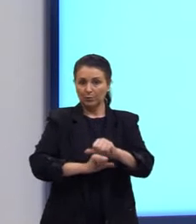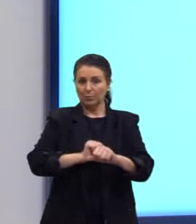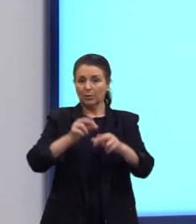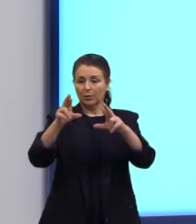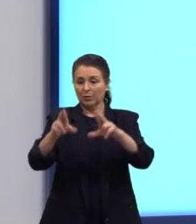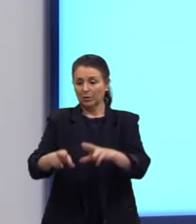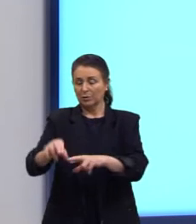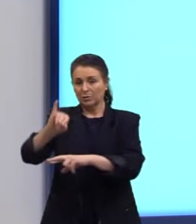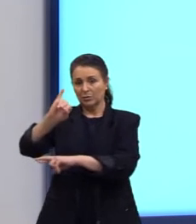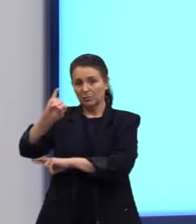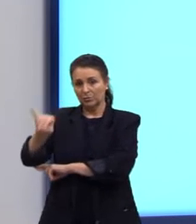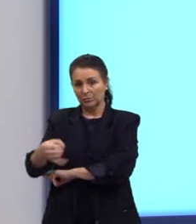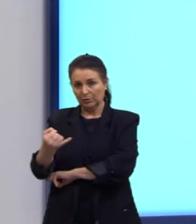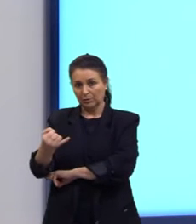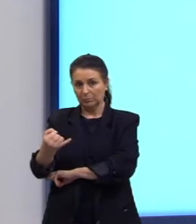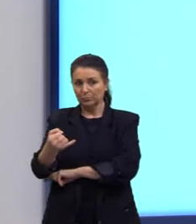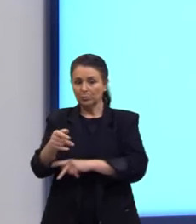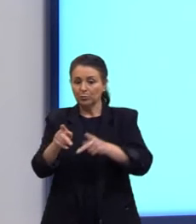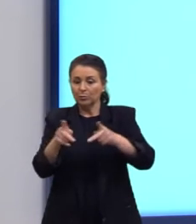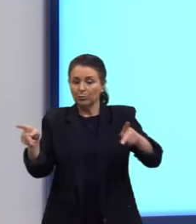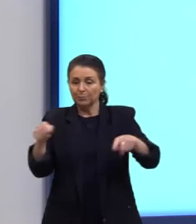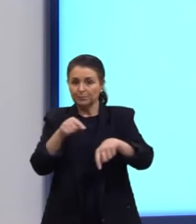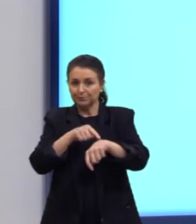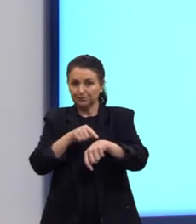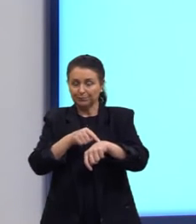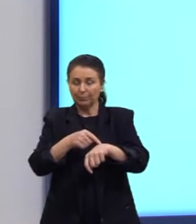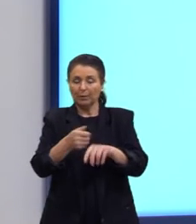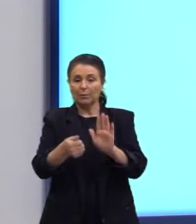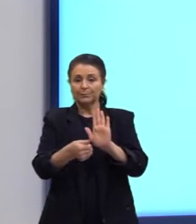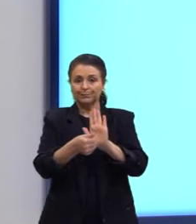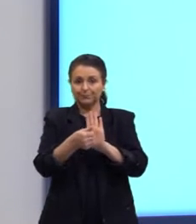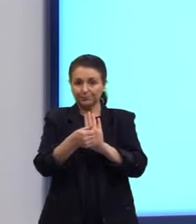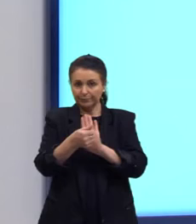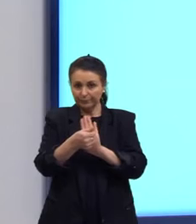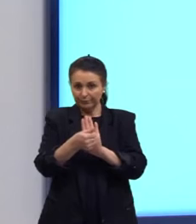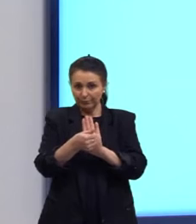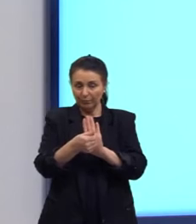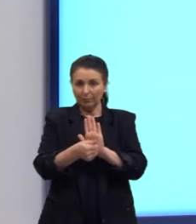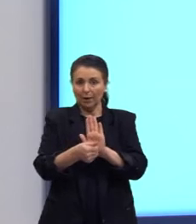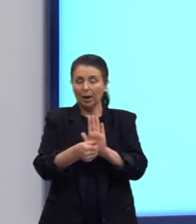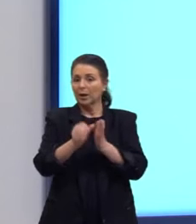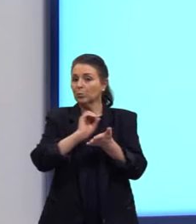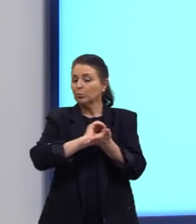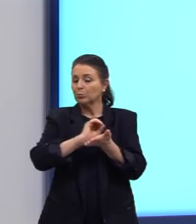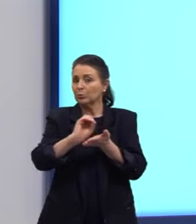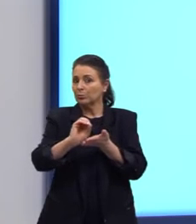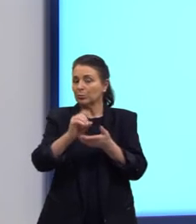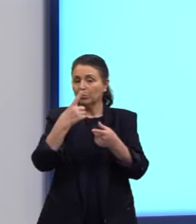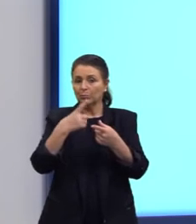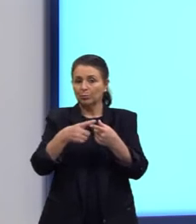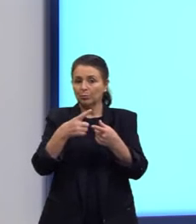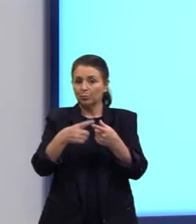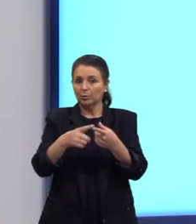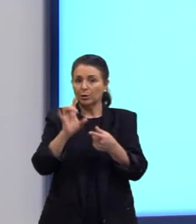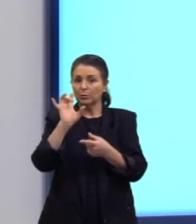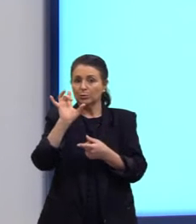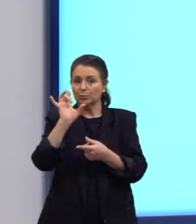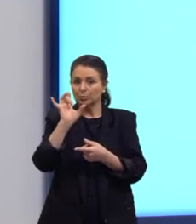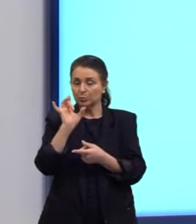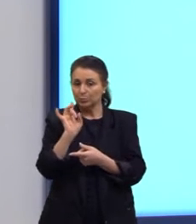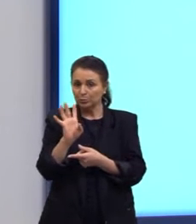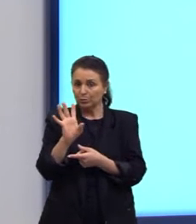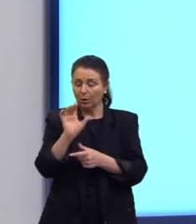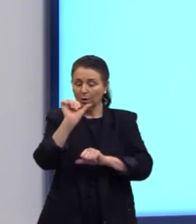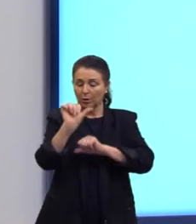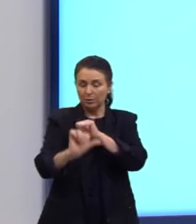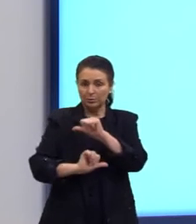durante um certo período o elemento a ele é considerado nulo uma vez que são somente consideradas